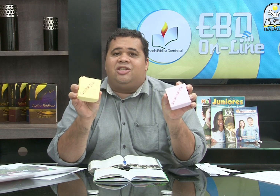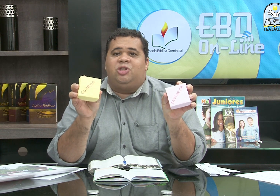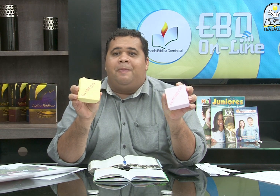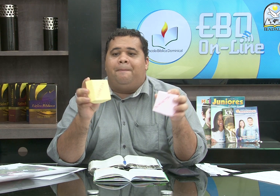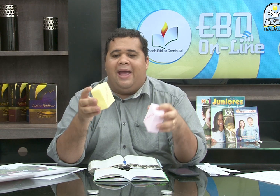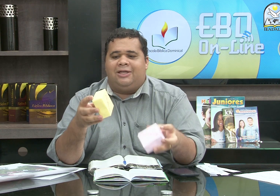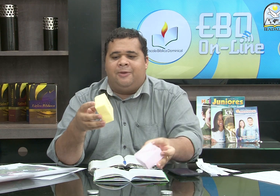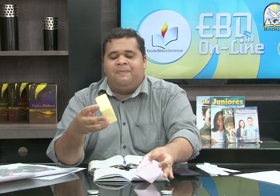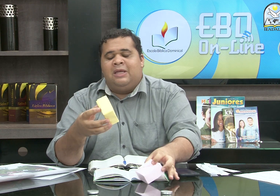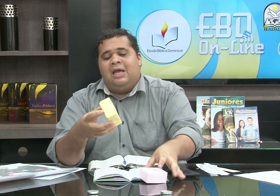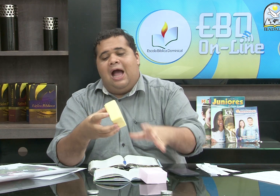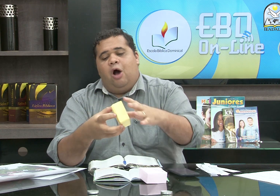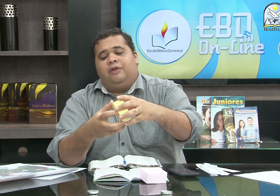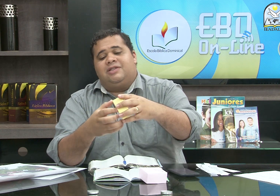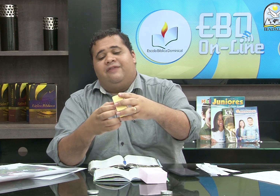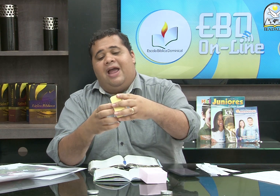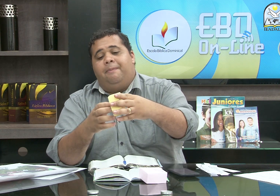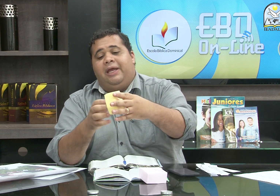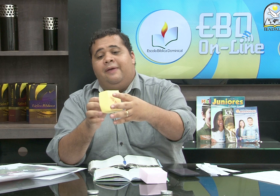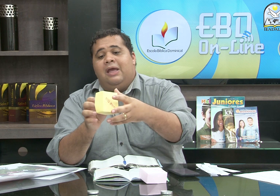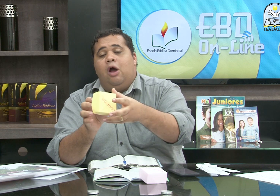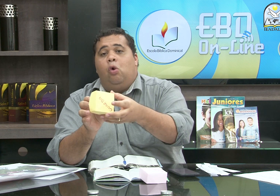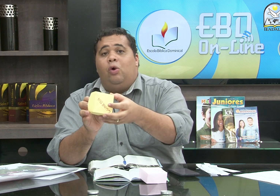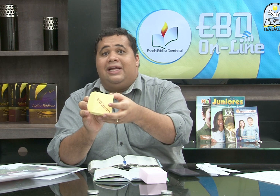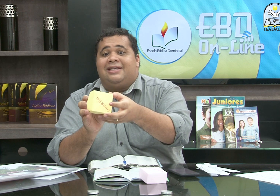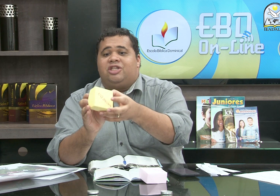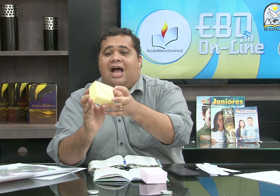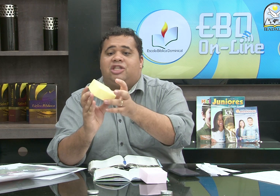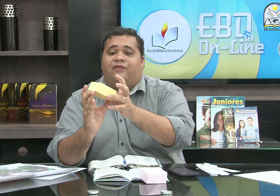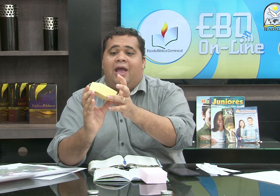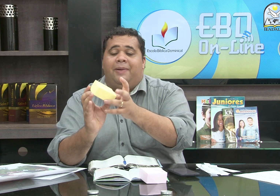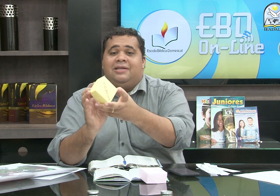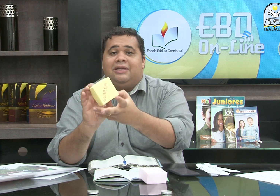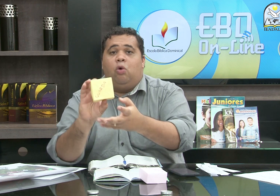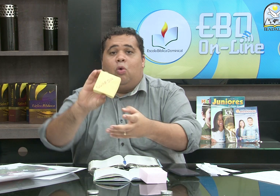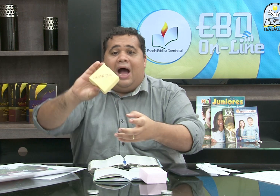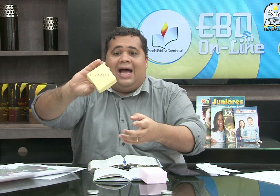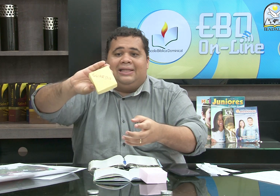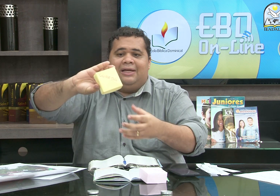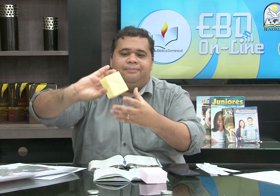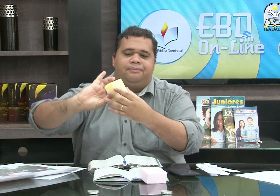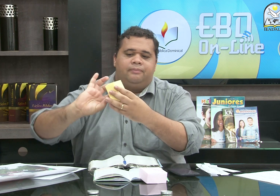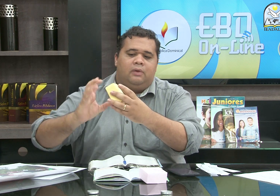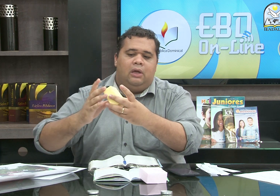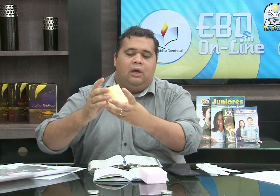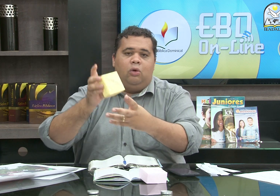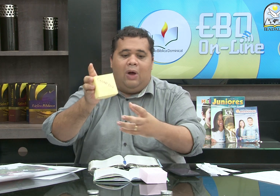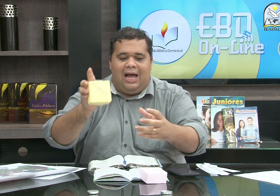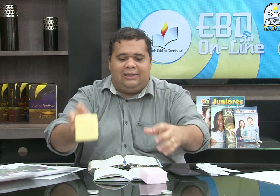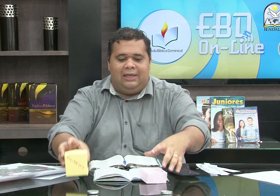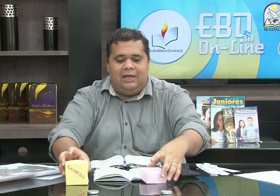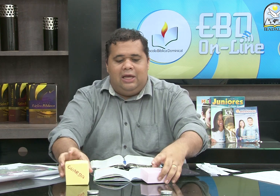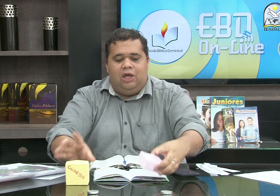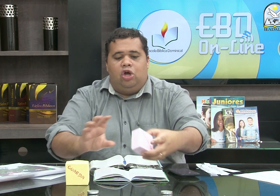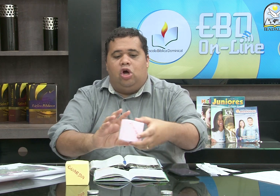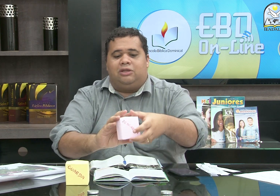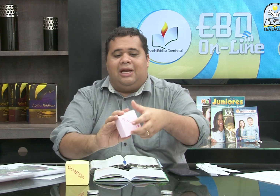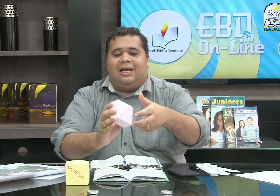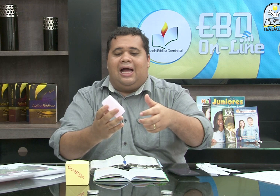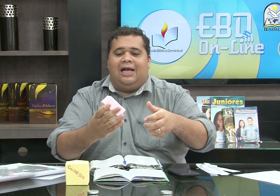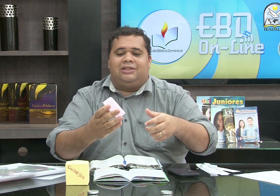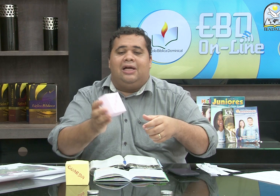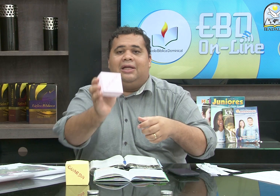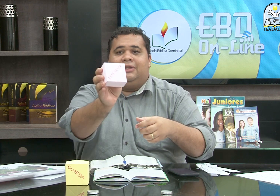Essas caixas de papéis a onde você vai abrir uma dessas caixas Vai representar o guarda guarda e